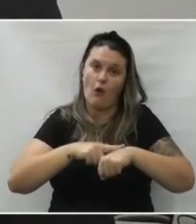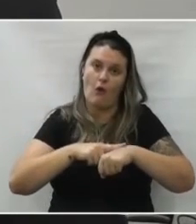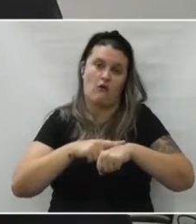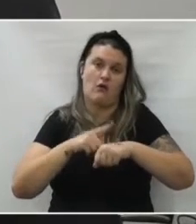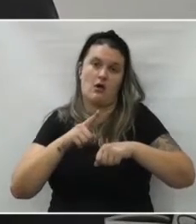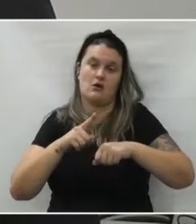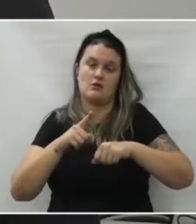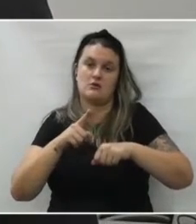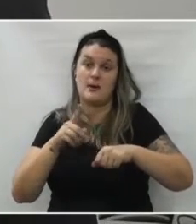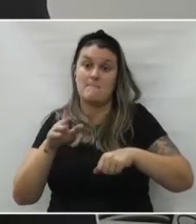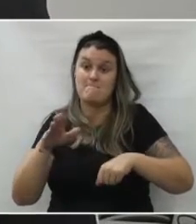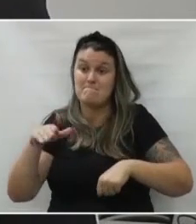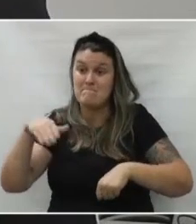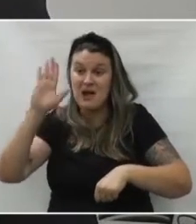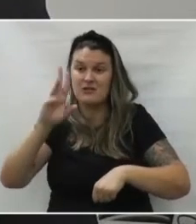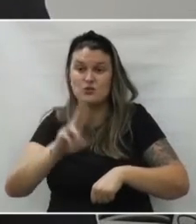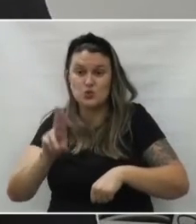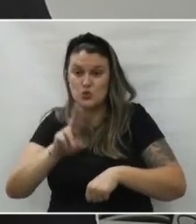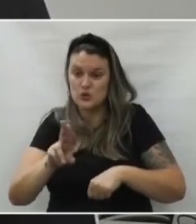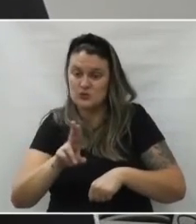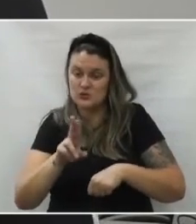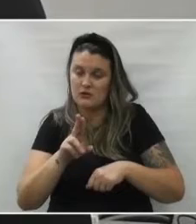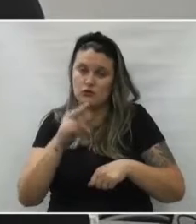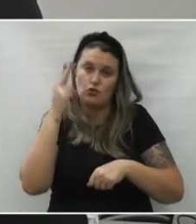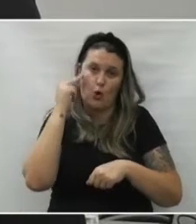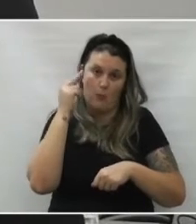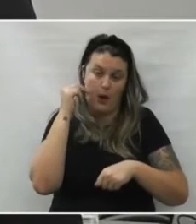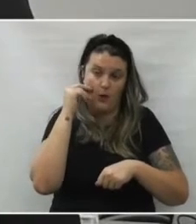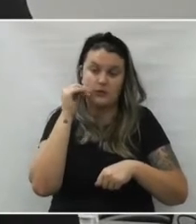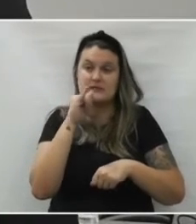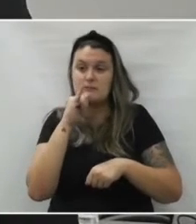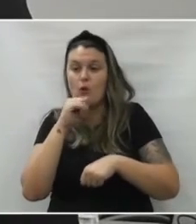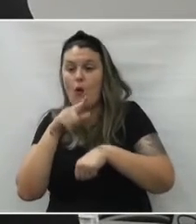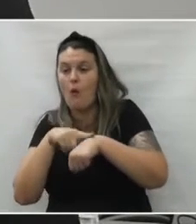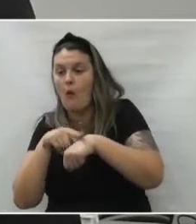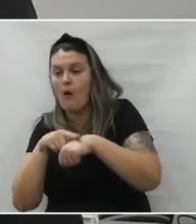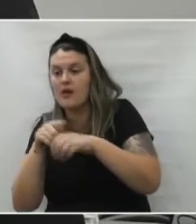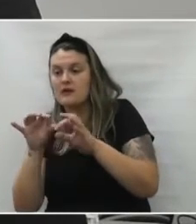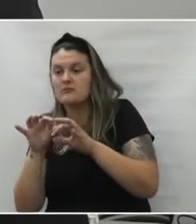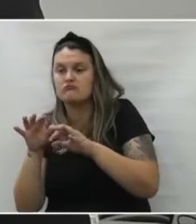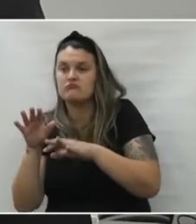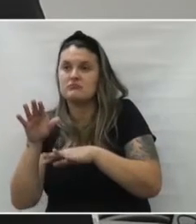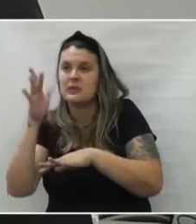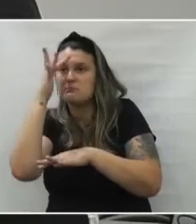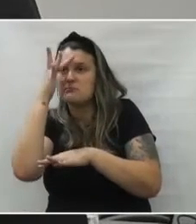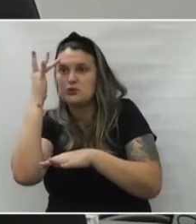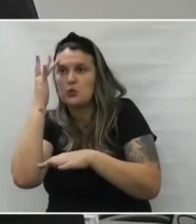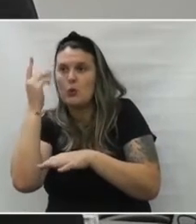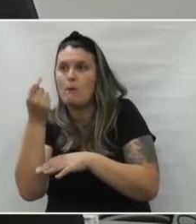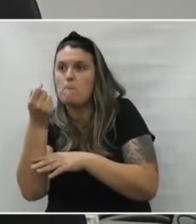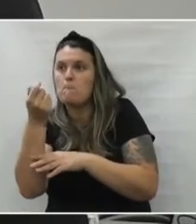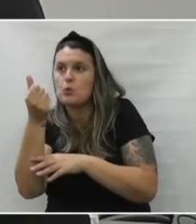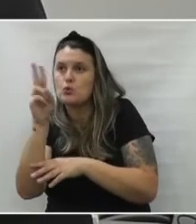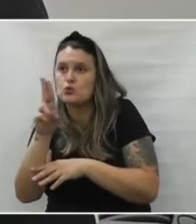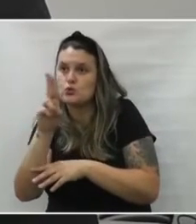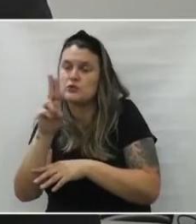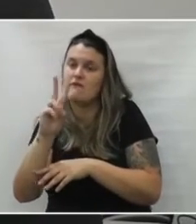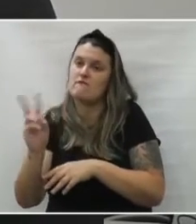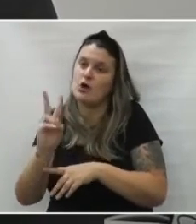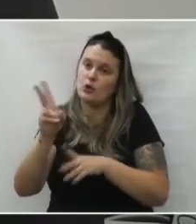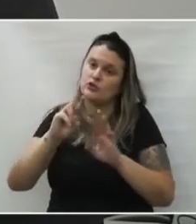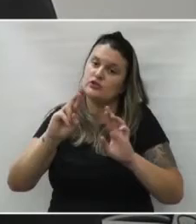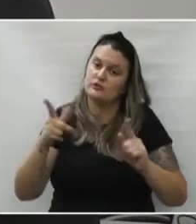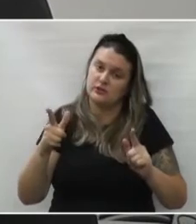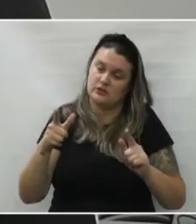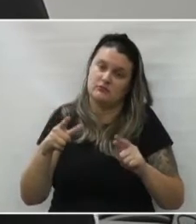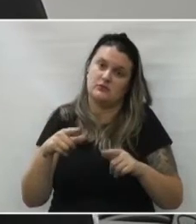de pico, né? Mas o intuito desse meu requerimento é realmente fomentar o transporte coletivo. Nós temos várias